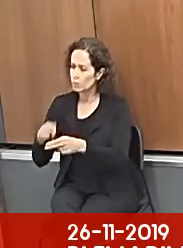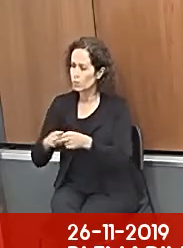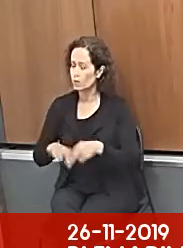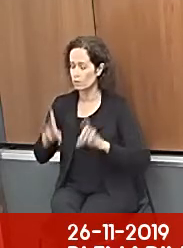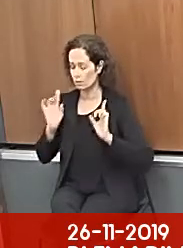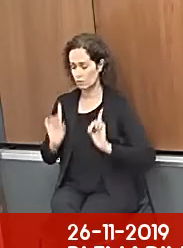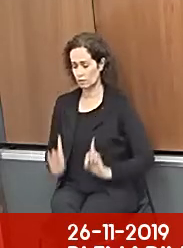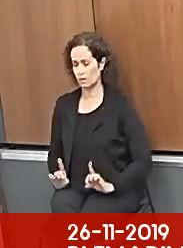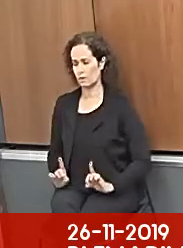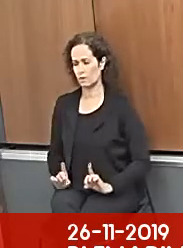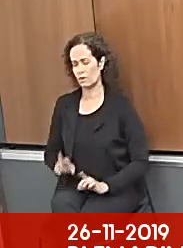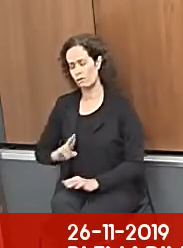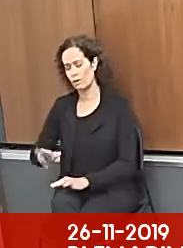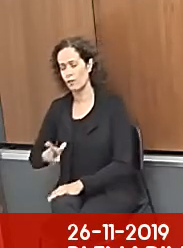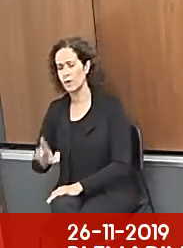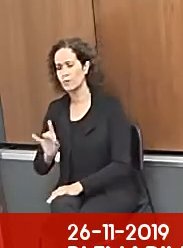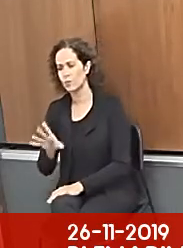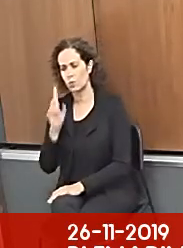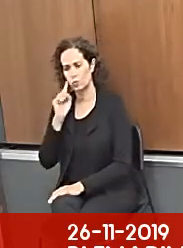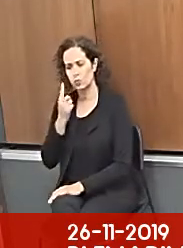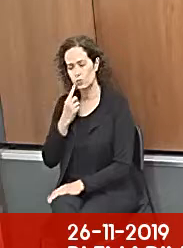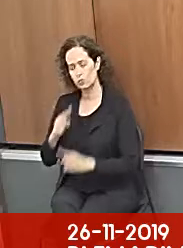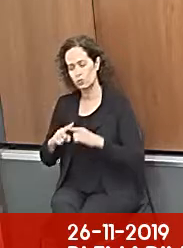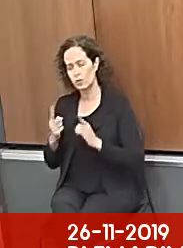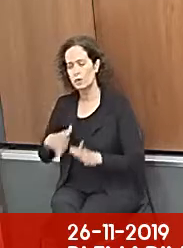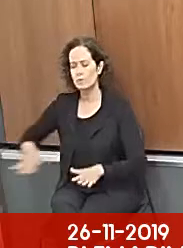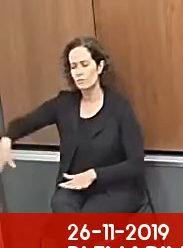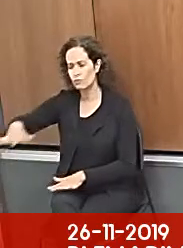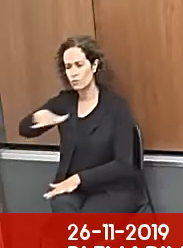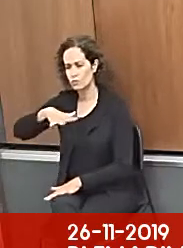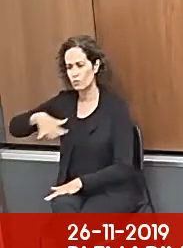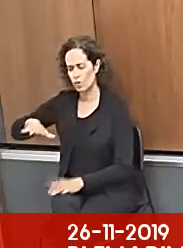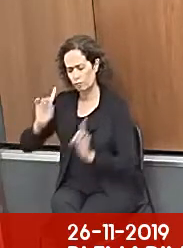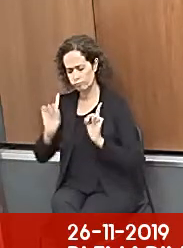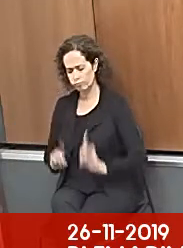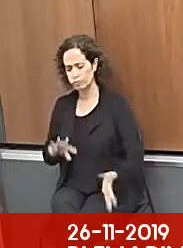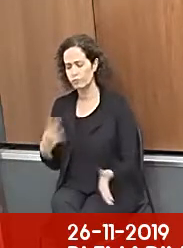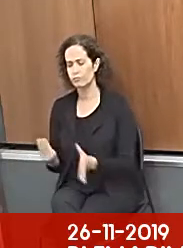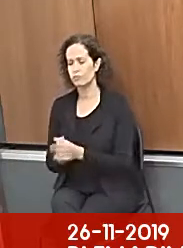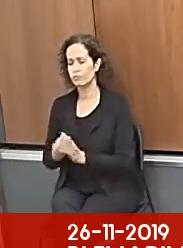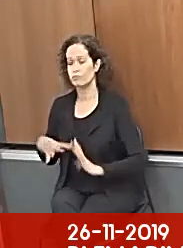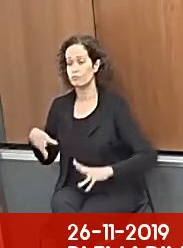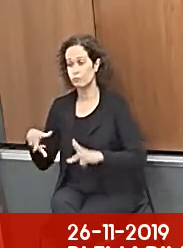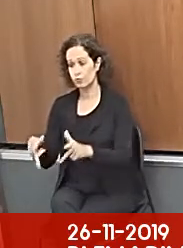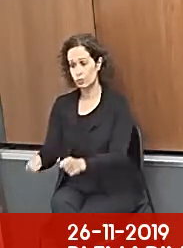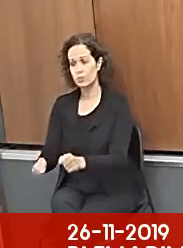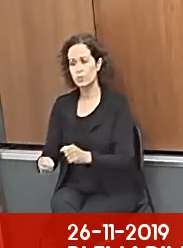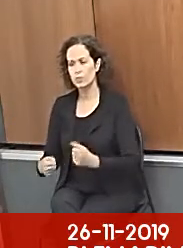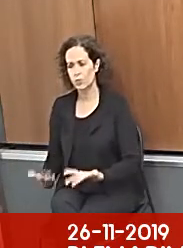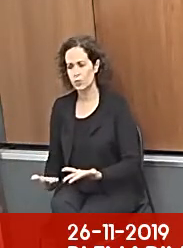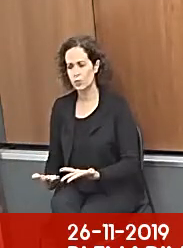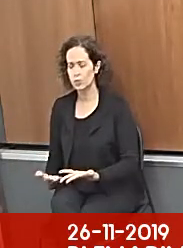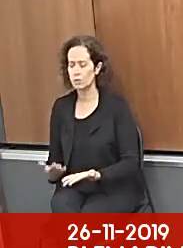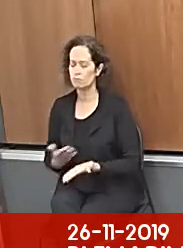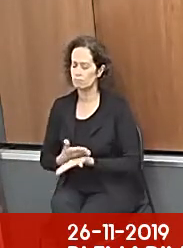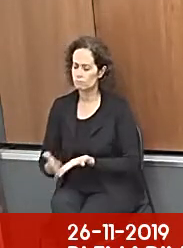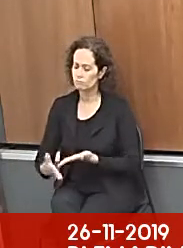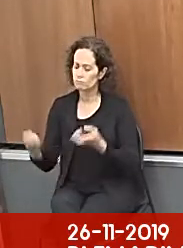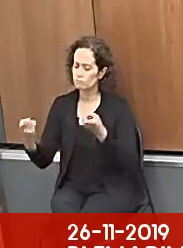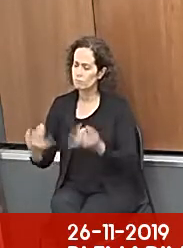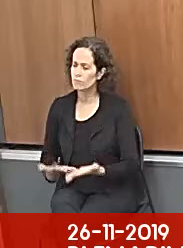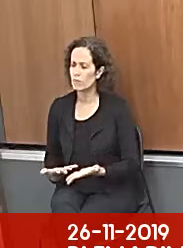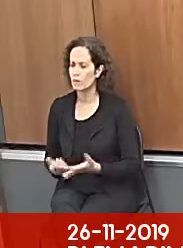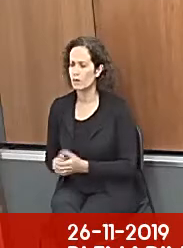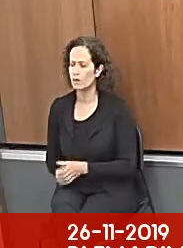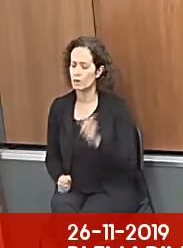aí não estou falando só da área da surdez, não, né? Pela inclusão de todos, igual eu quando eu minha fala no início. Qual a